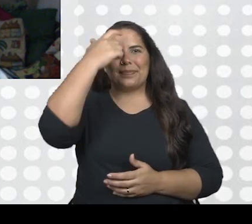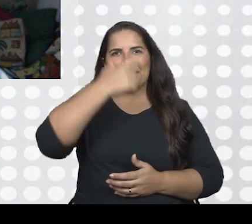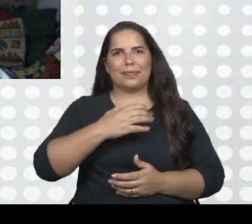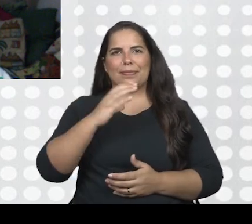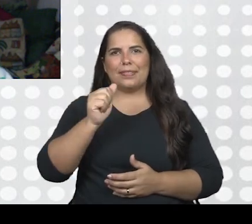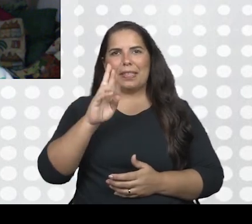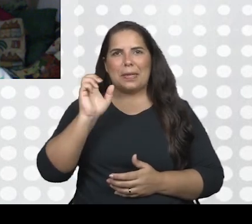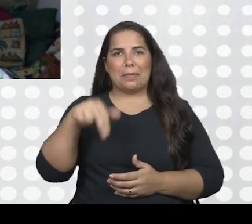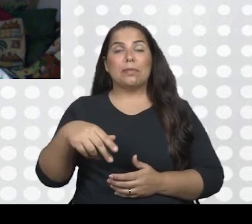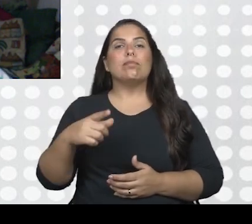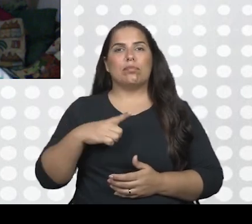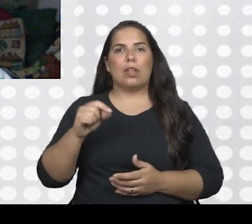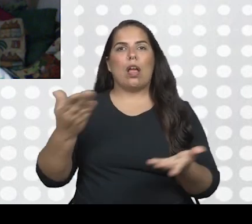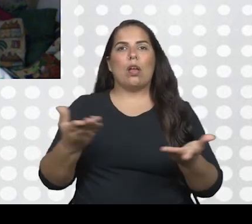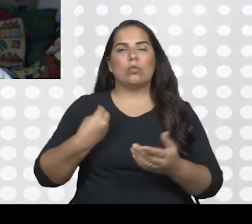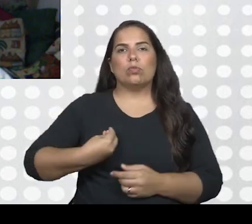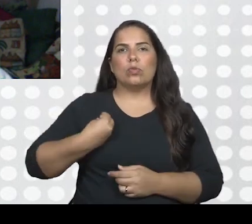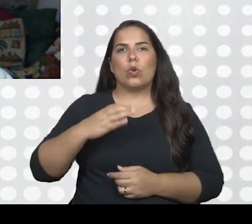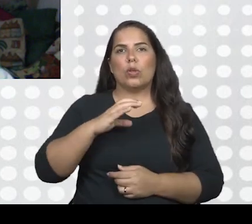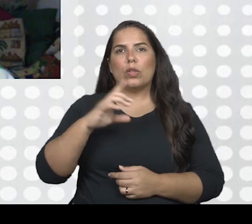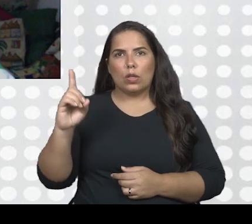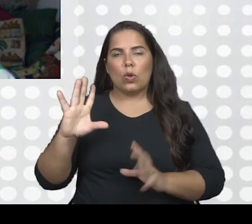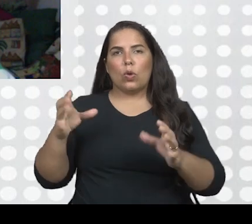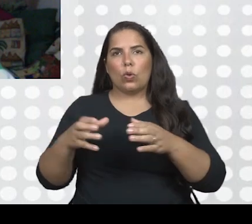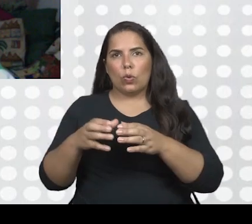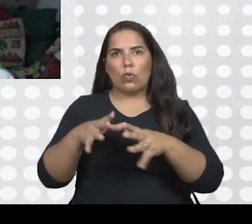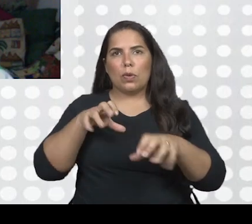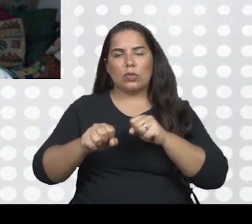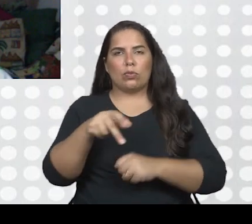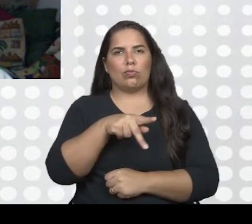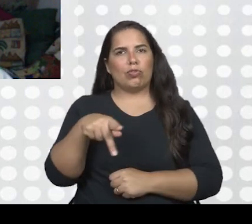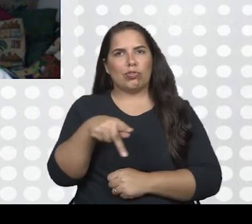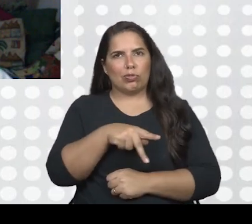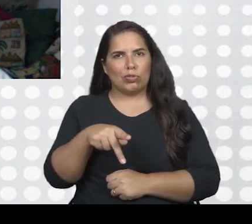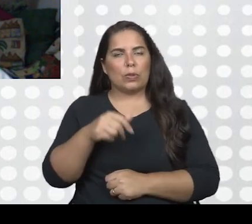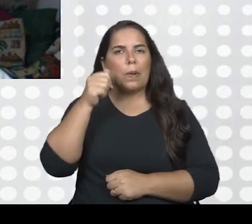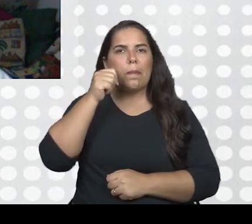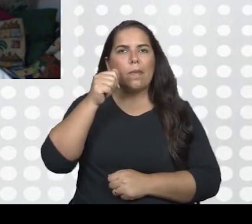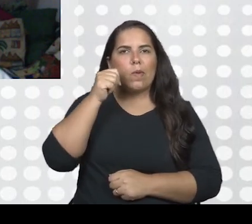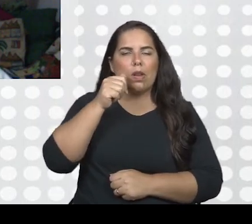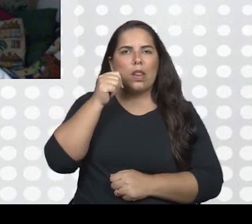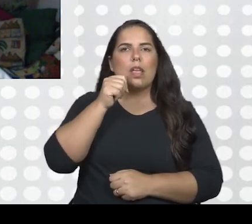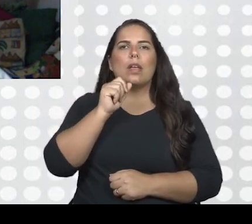Carmen Tereza Gabriel, atualmente estou coordenando o Complexo de Formação de Professores, né? Sou uma mulher